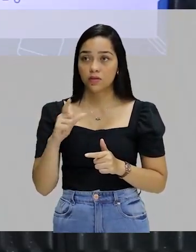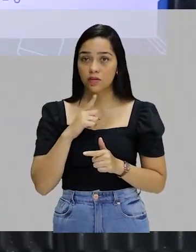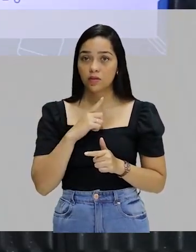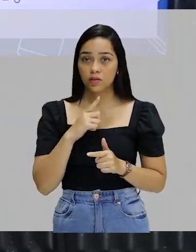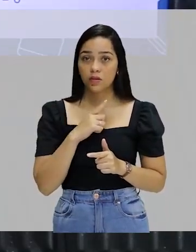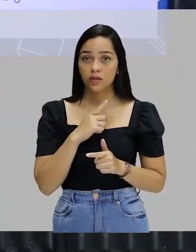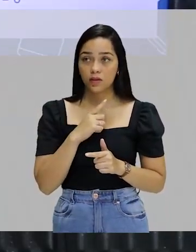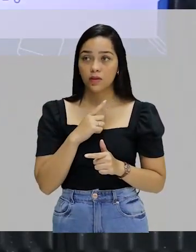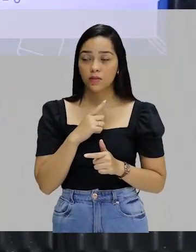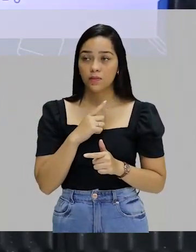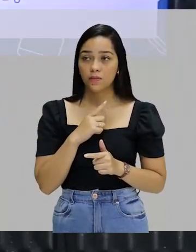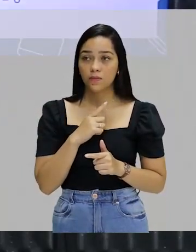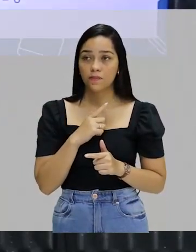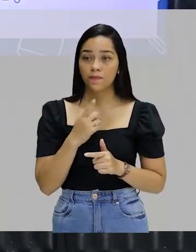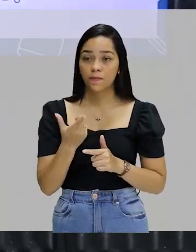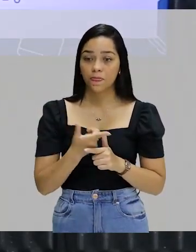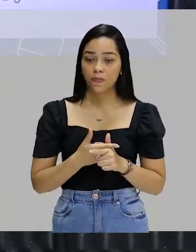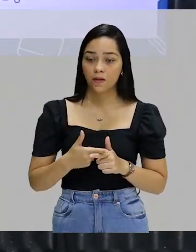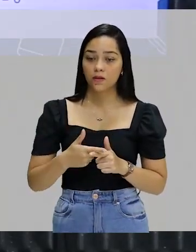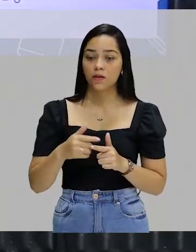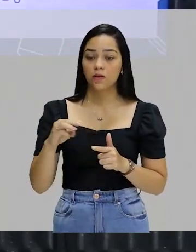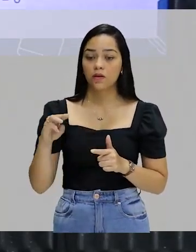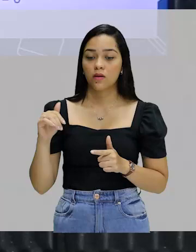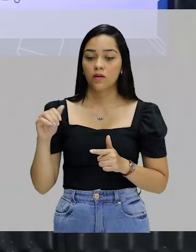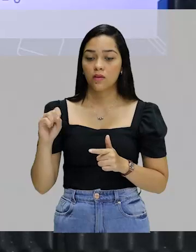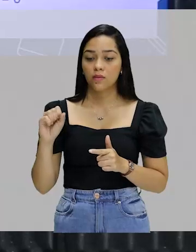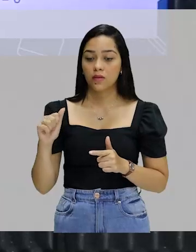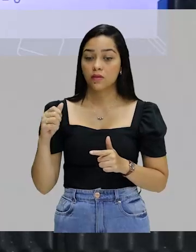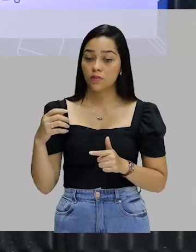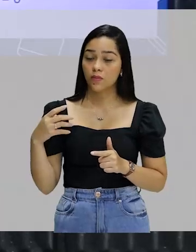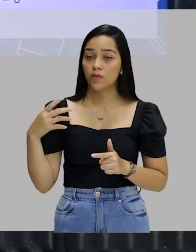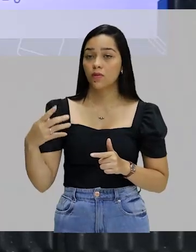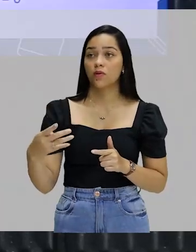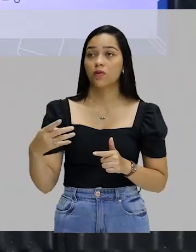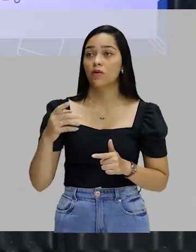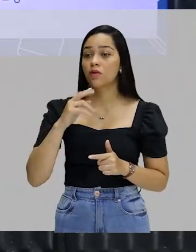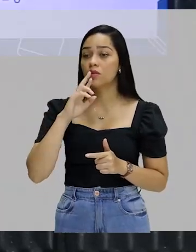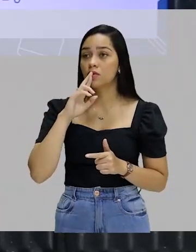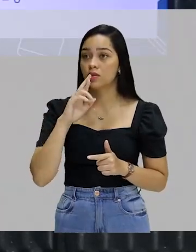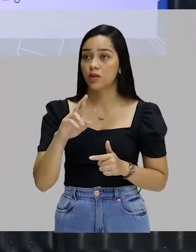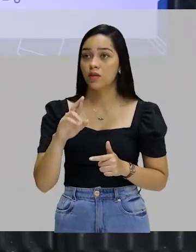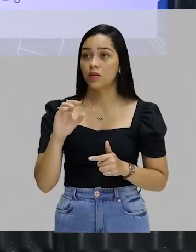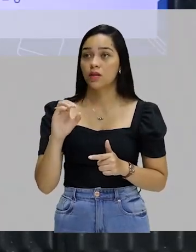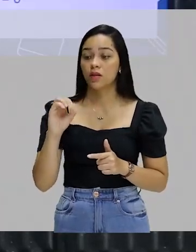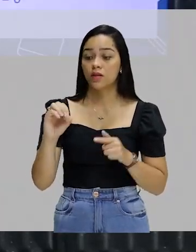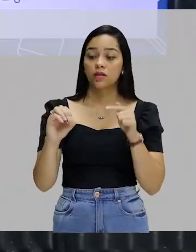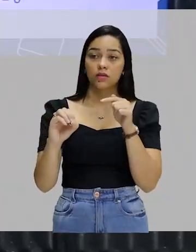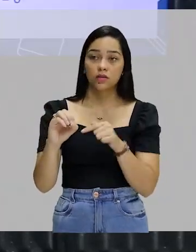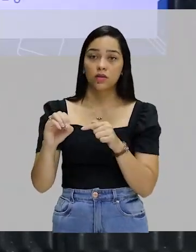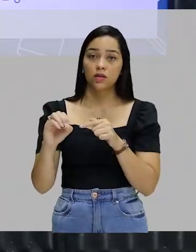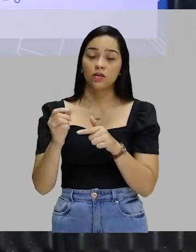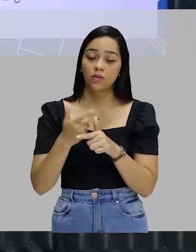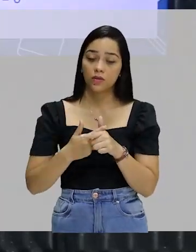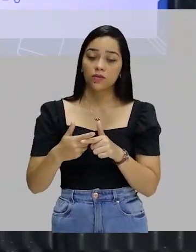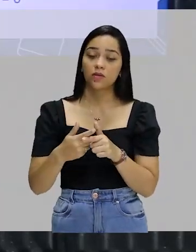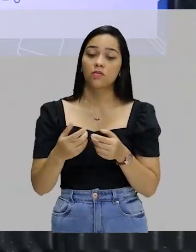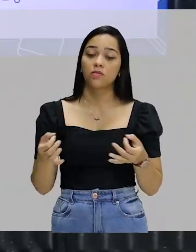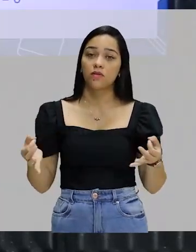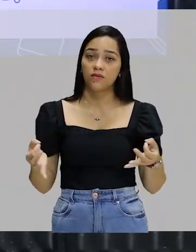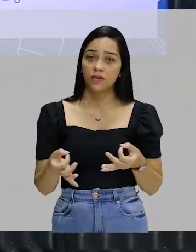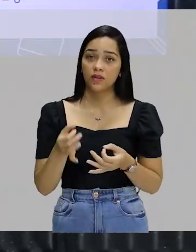em questão, dividir a massa por 4 e o resultado for um resto zero, for uma divisão, né,